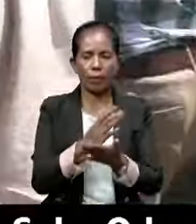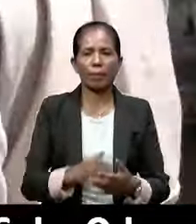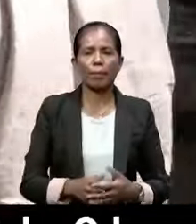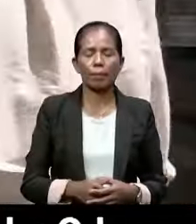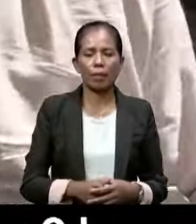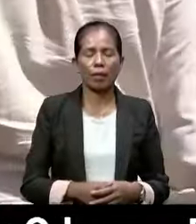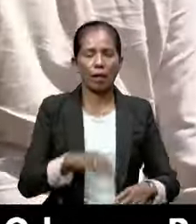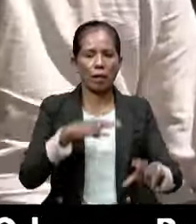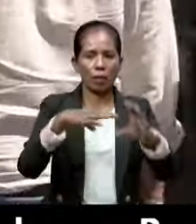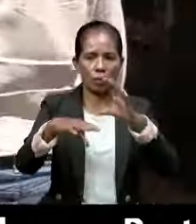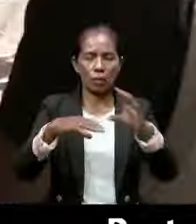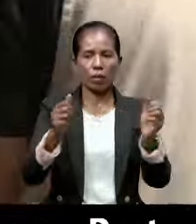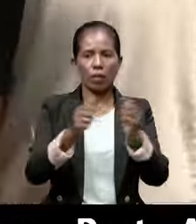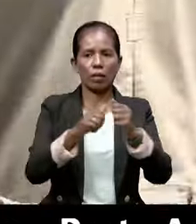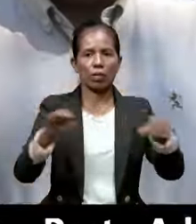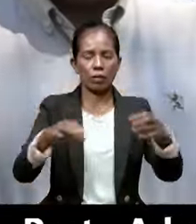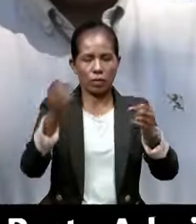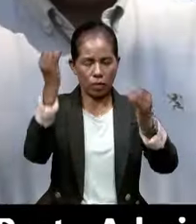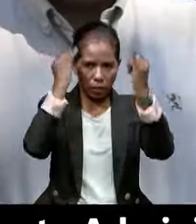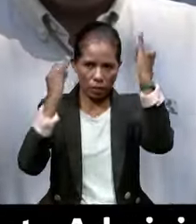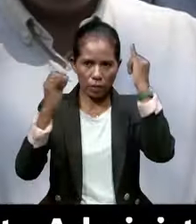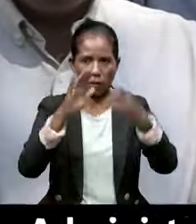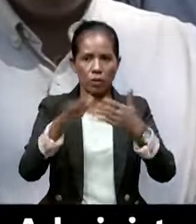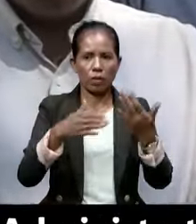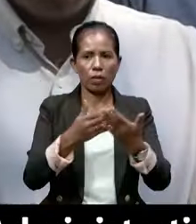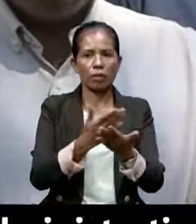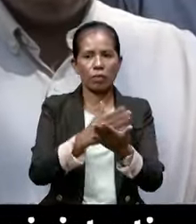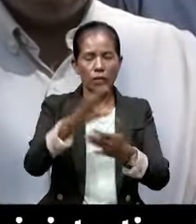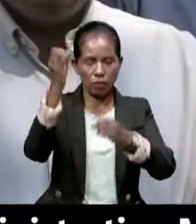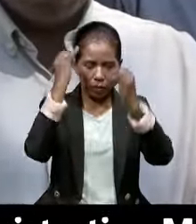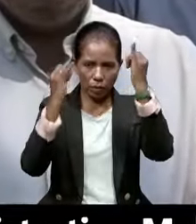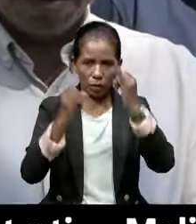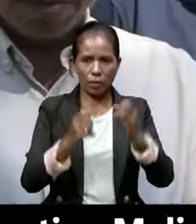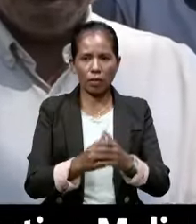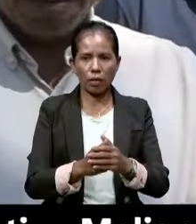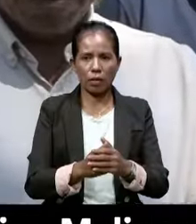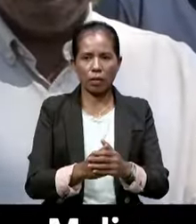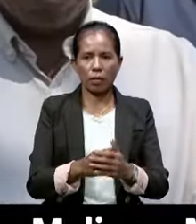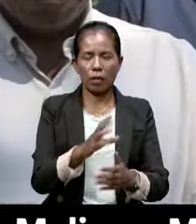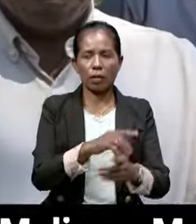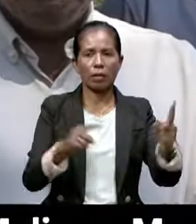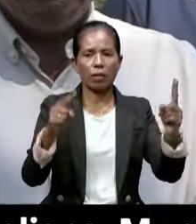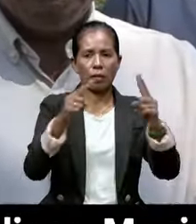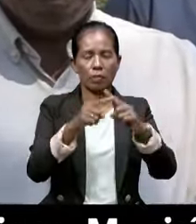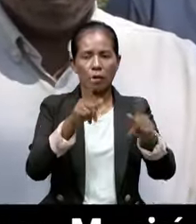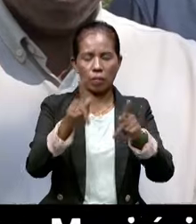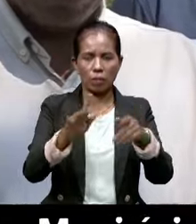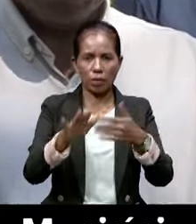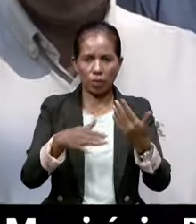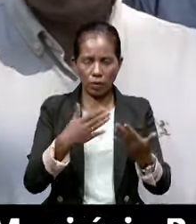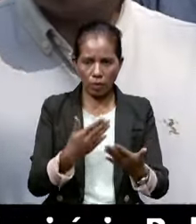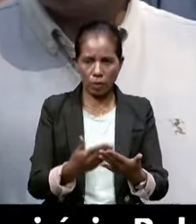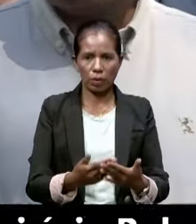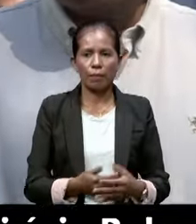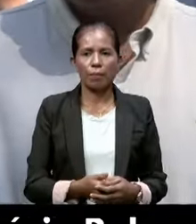Comunicação com a coordenação, informações, sensibilização, socialização da comunidade afetada do Sirane,